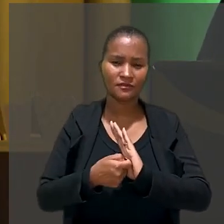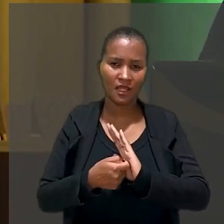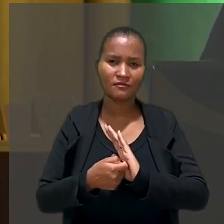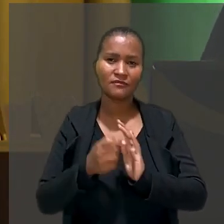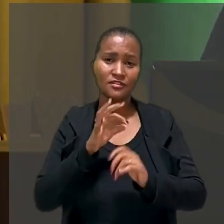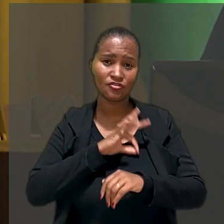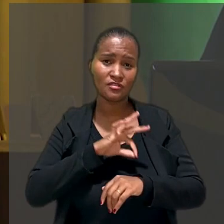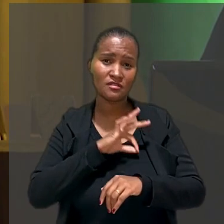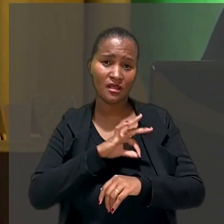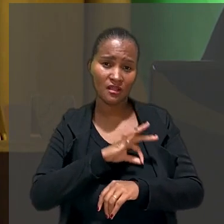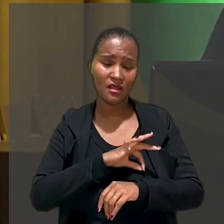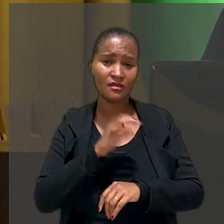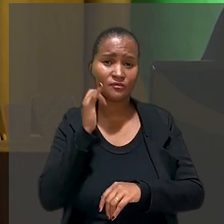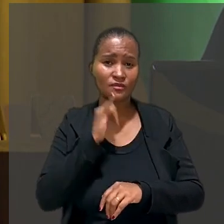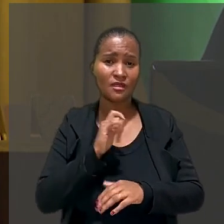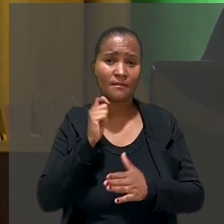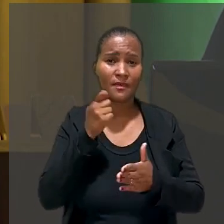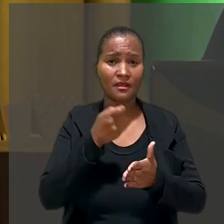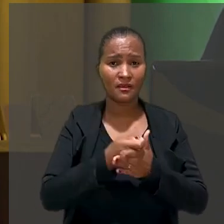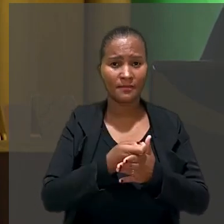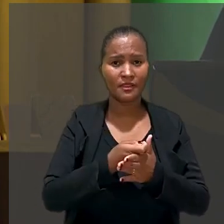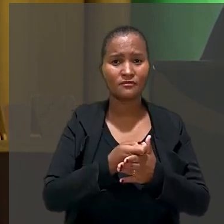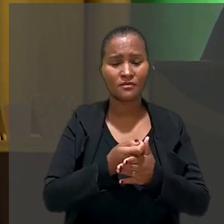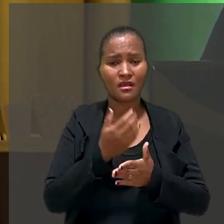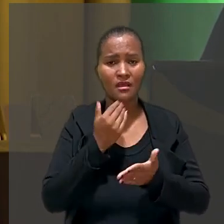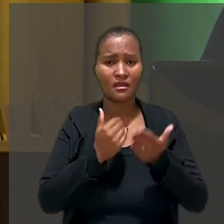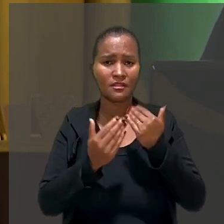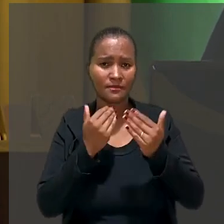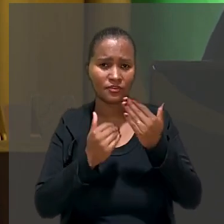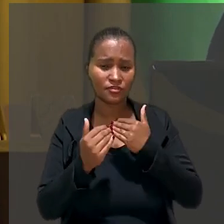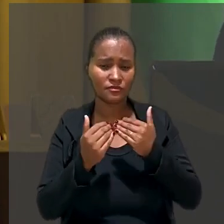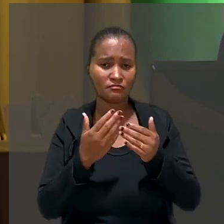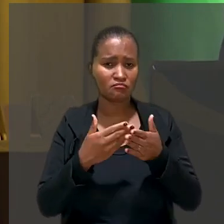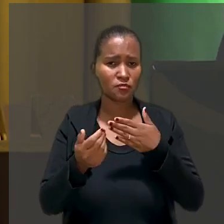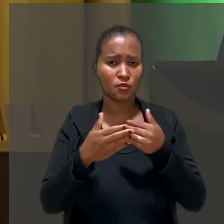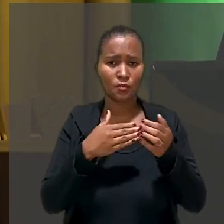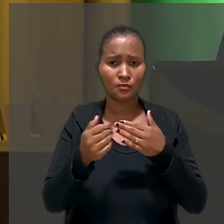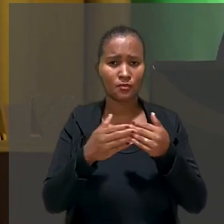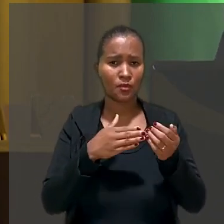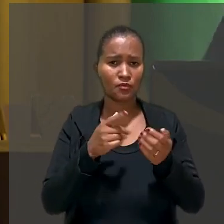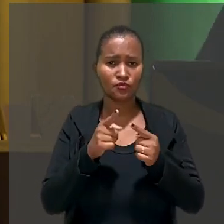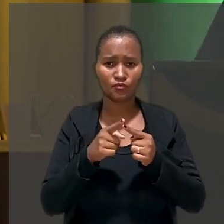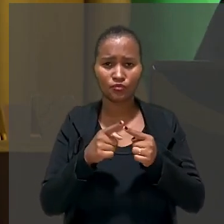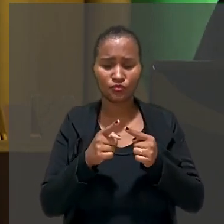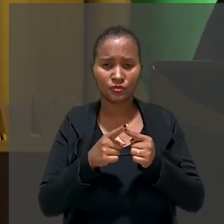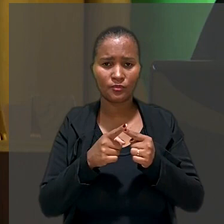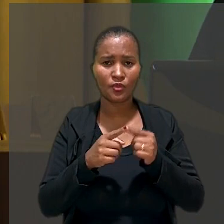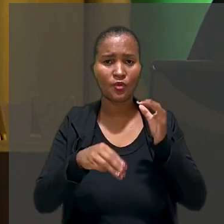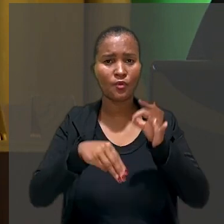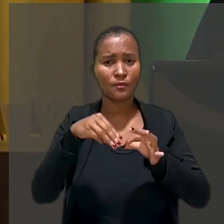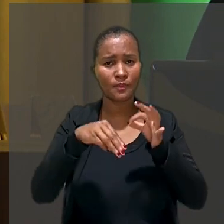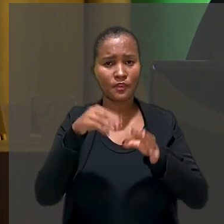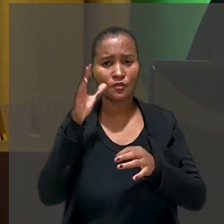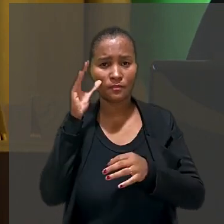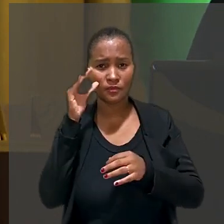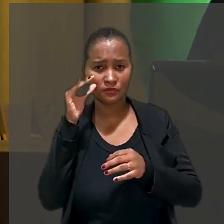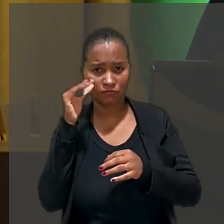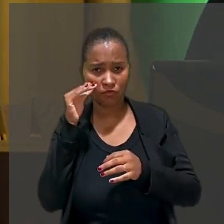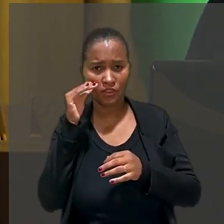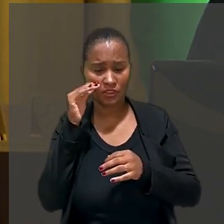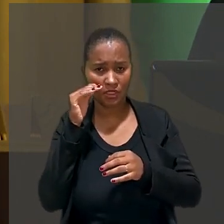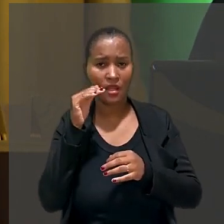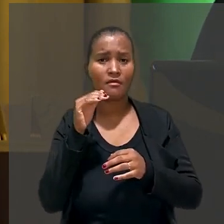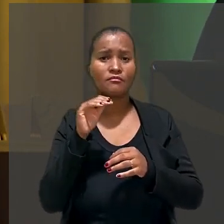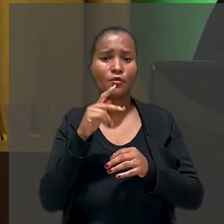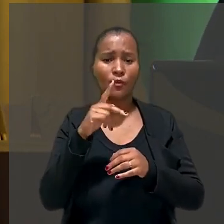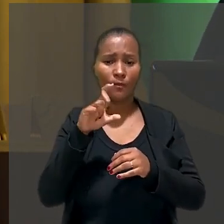de vencimentos quando se trata de pagamento de prestação alimentícia, independentemente da origem. O ministro observou